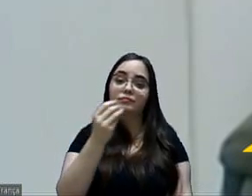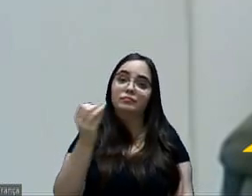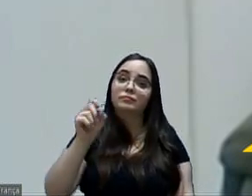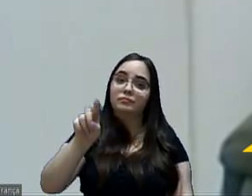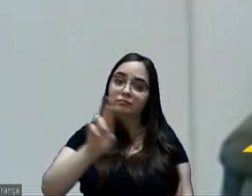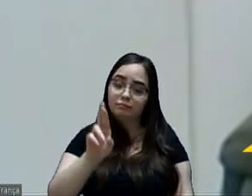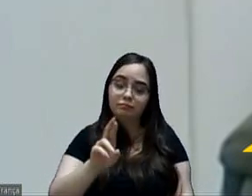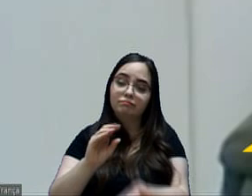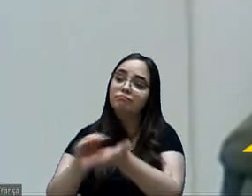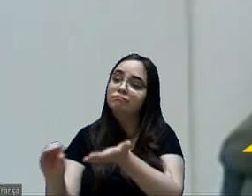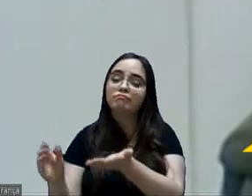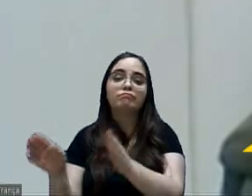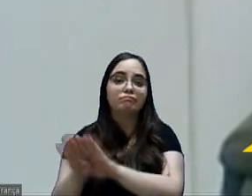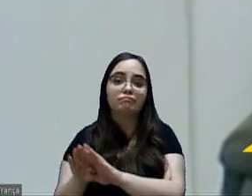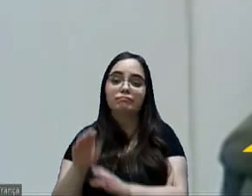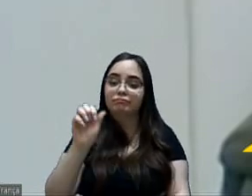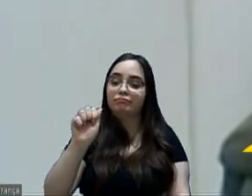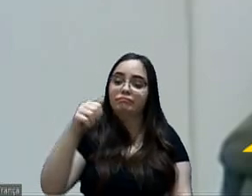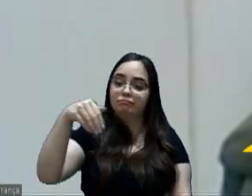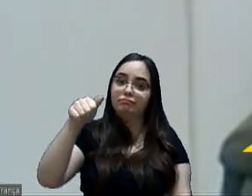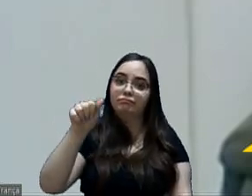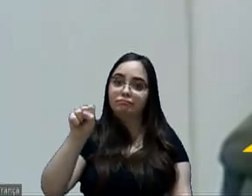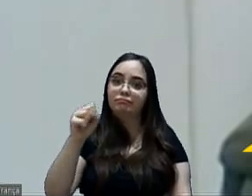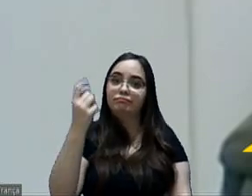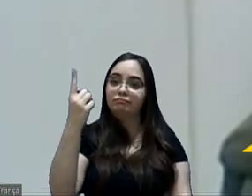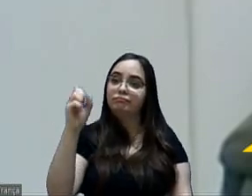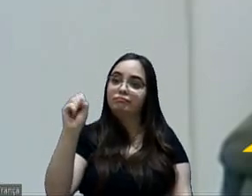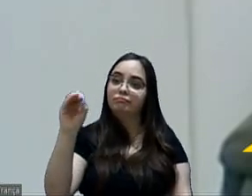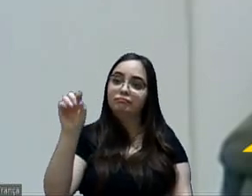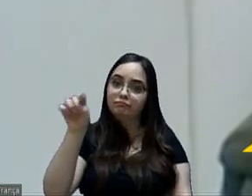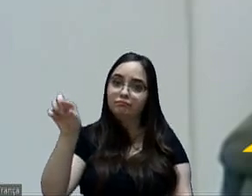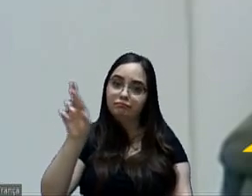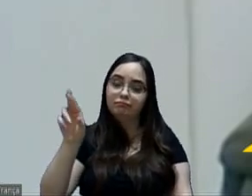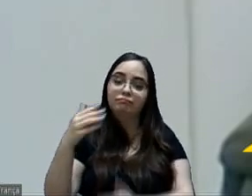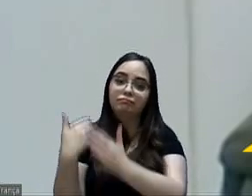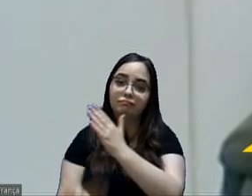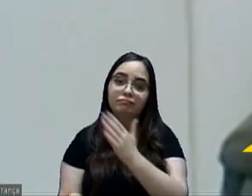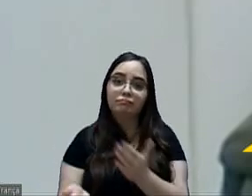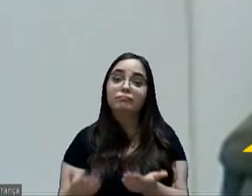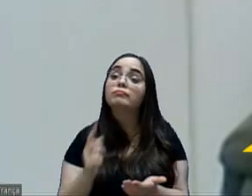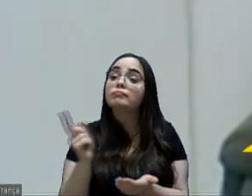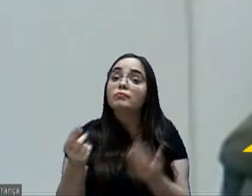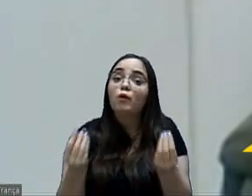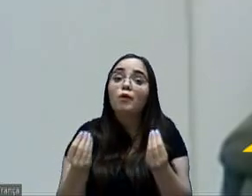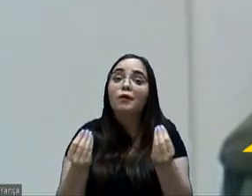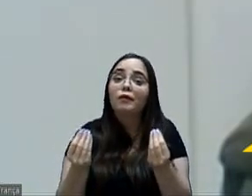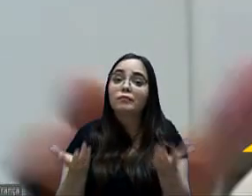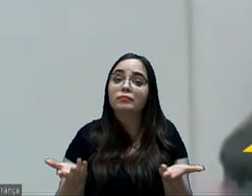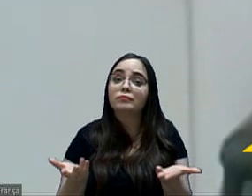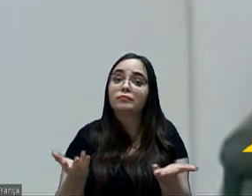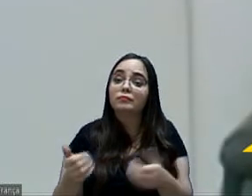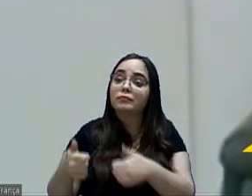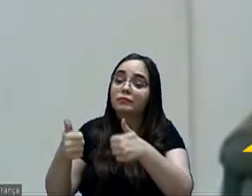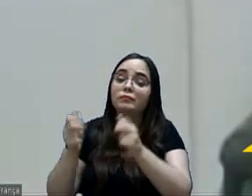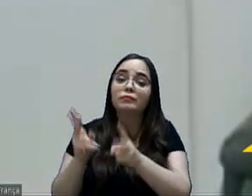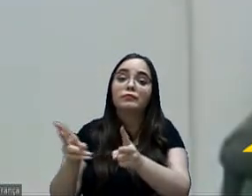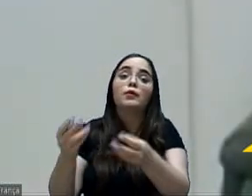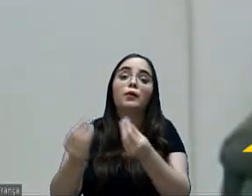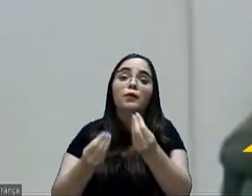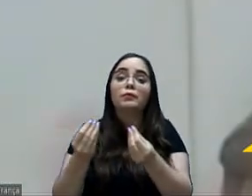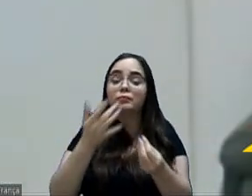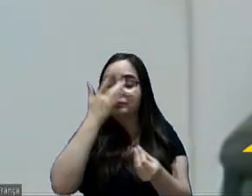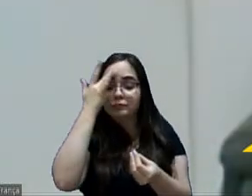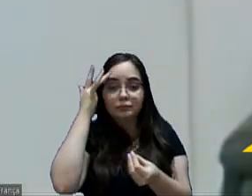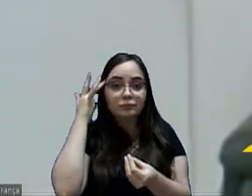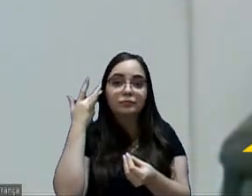perdendo. A AMAS está perdendo 180 mil reais. Como é que essas entidades vão sobreviver? Vão continuar atendendo,